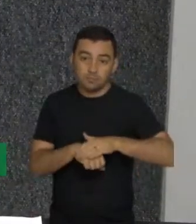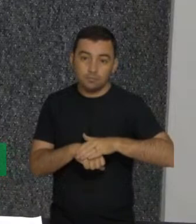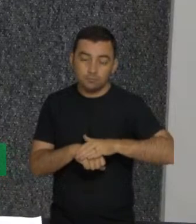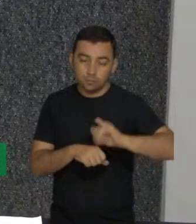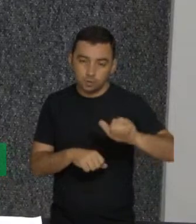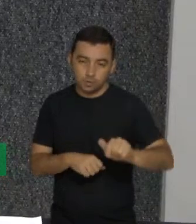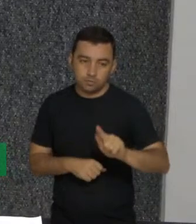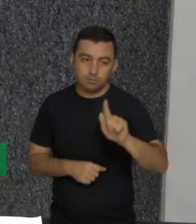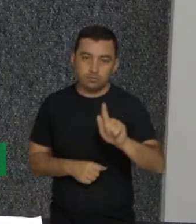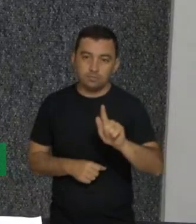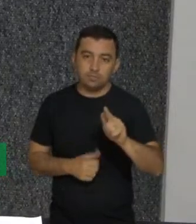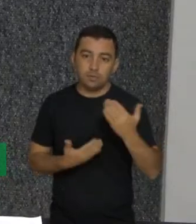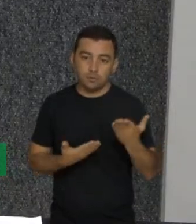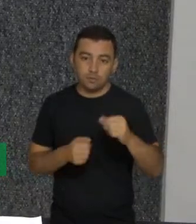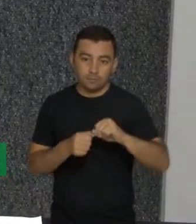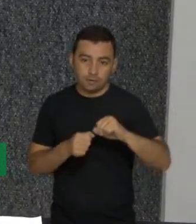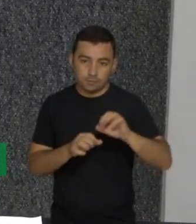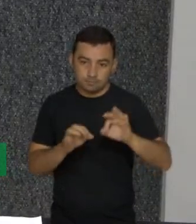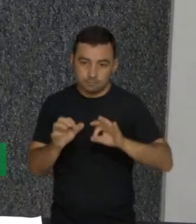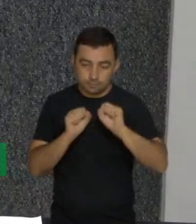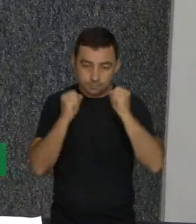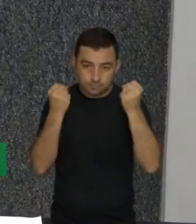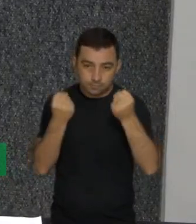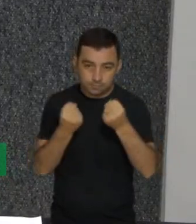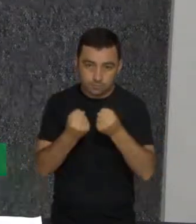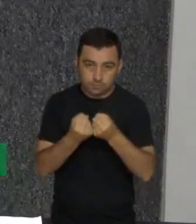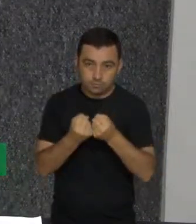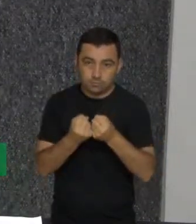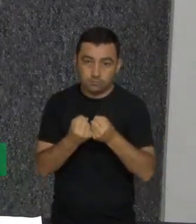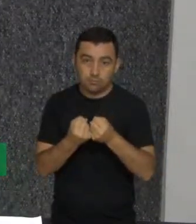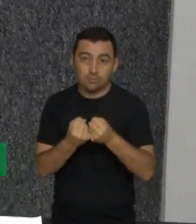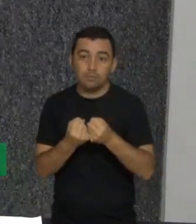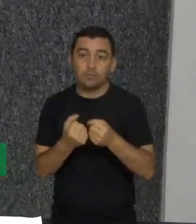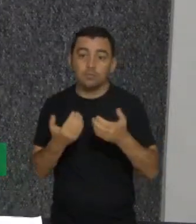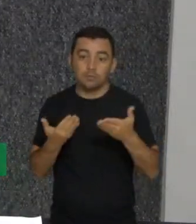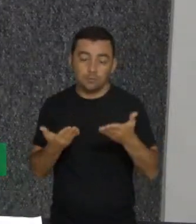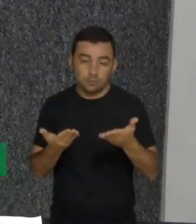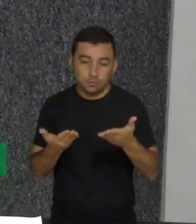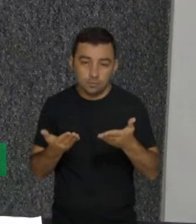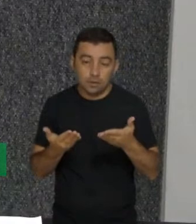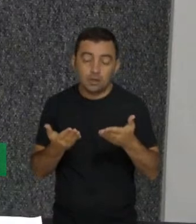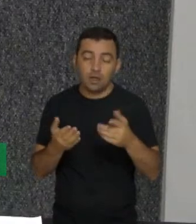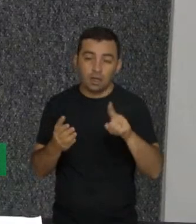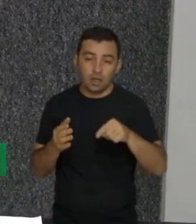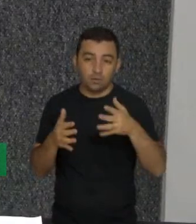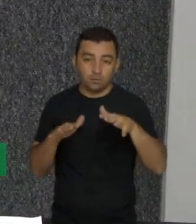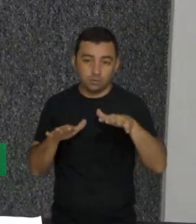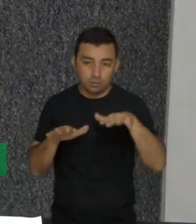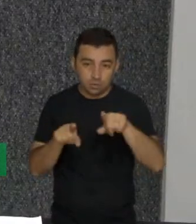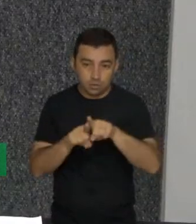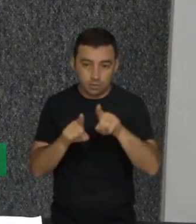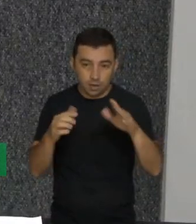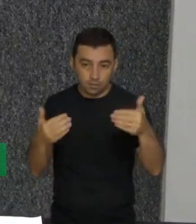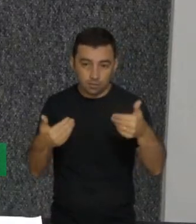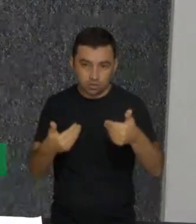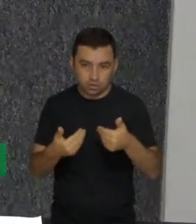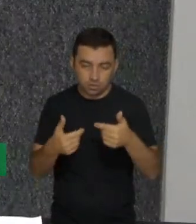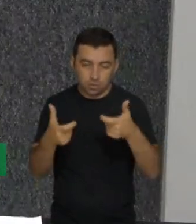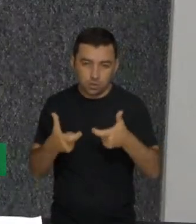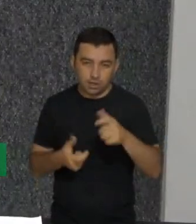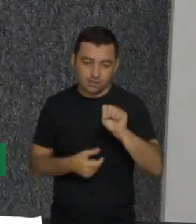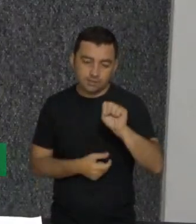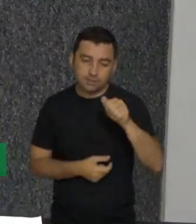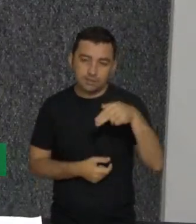Garcia para a realização do seminário sobre residência inclusiva e o autismo no município de Santa Rosa do